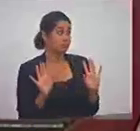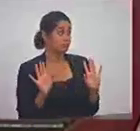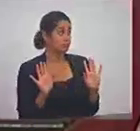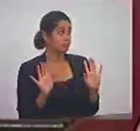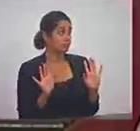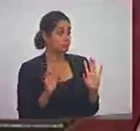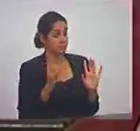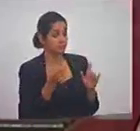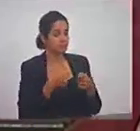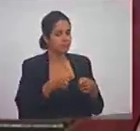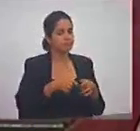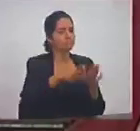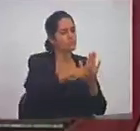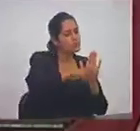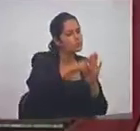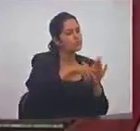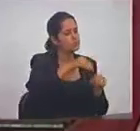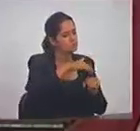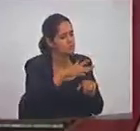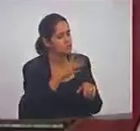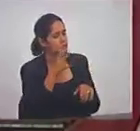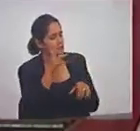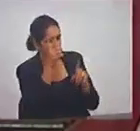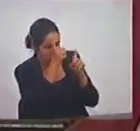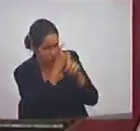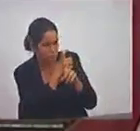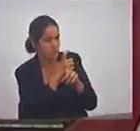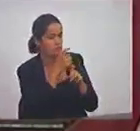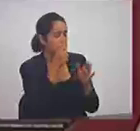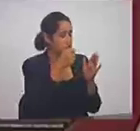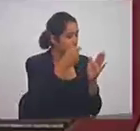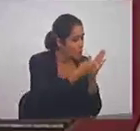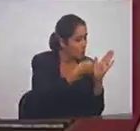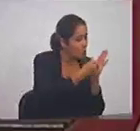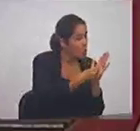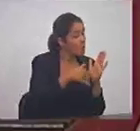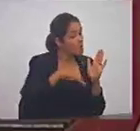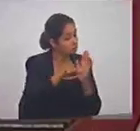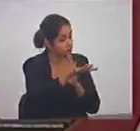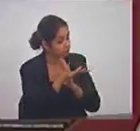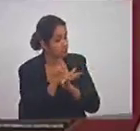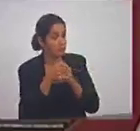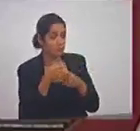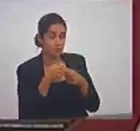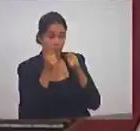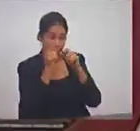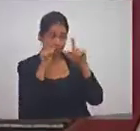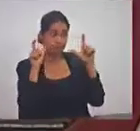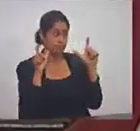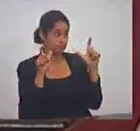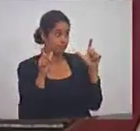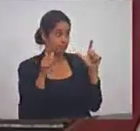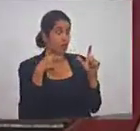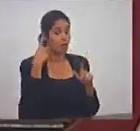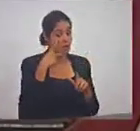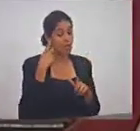projeto mais complicado, né, que dá uma discussão mais árdua aqui entre os companheiros, e os vereadores são cobrados aí